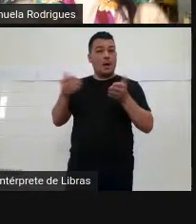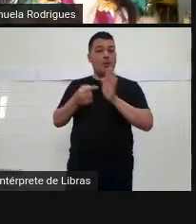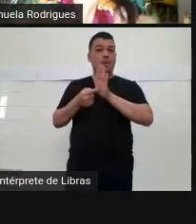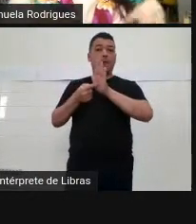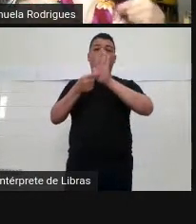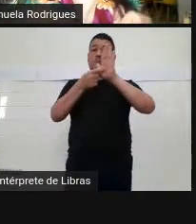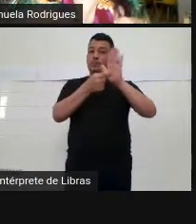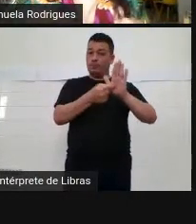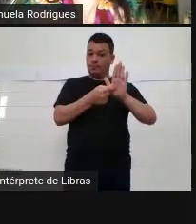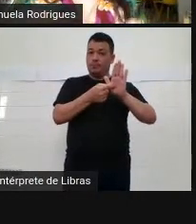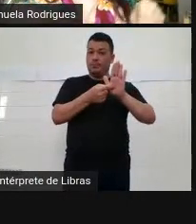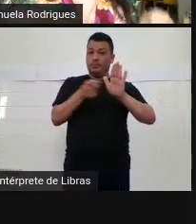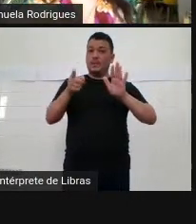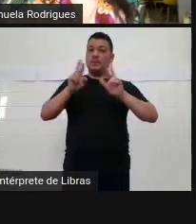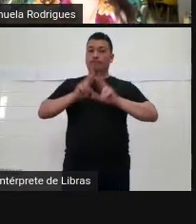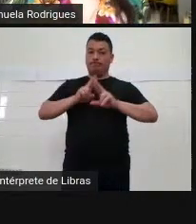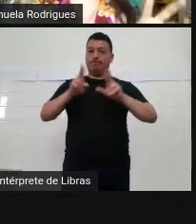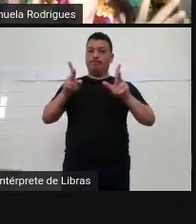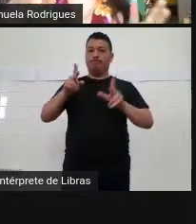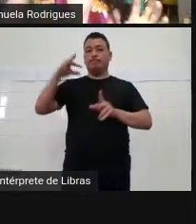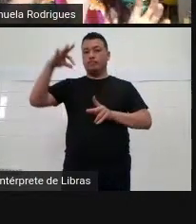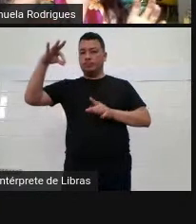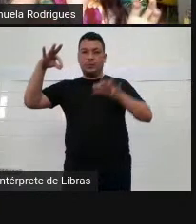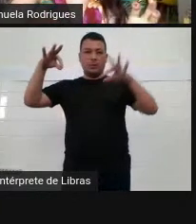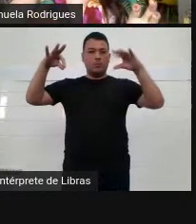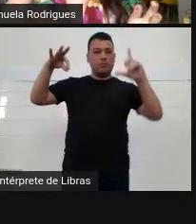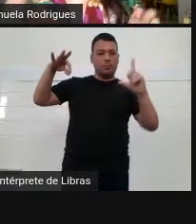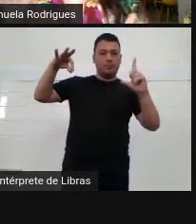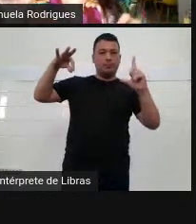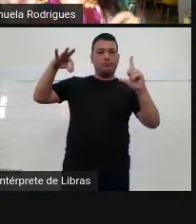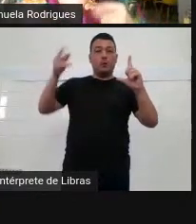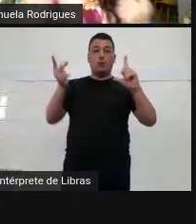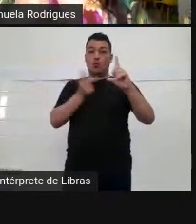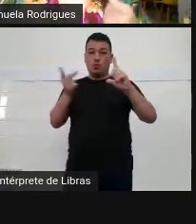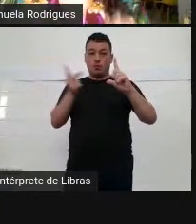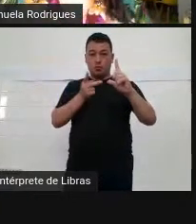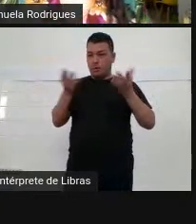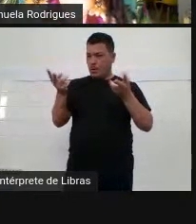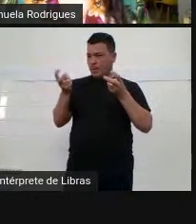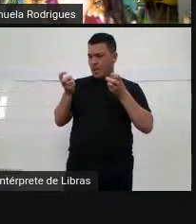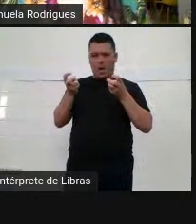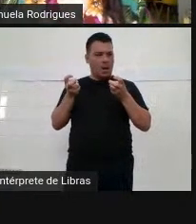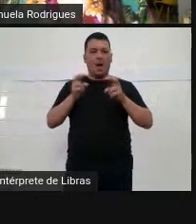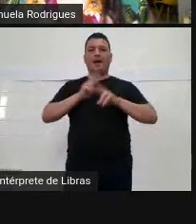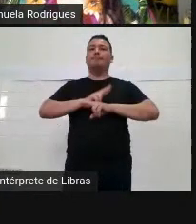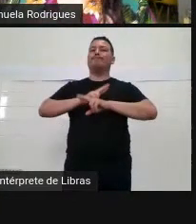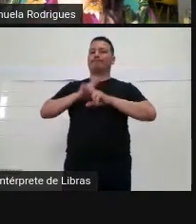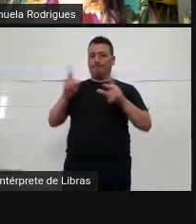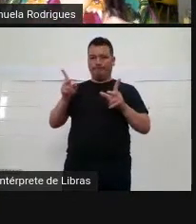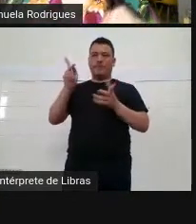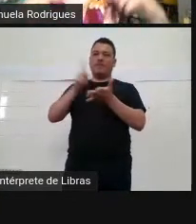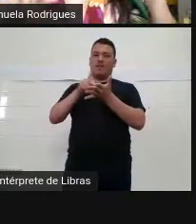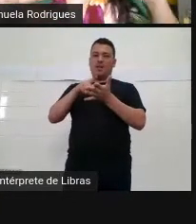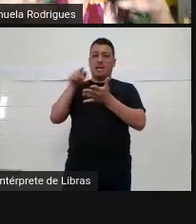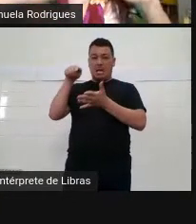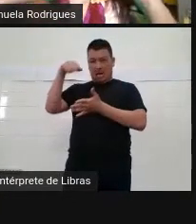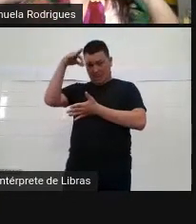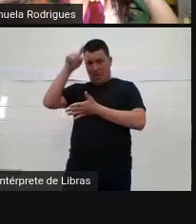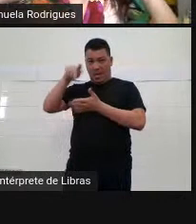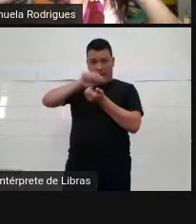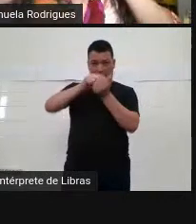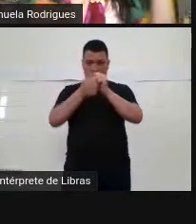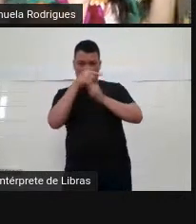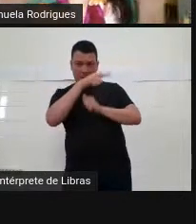manifestar essa diferença que passa a ser incontestável. E isso é importante pensar porque justamente